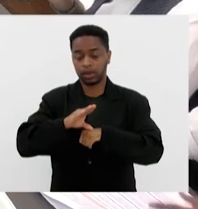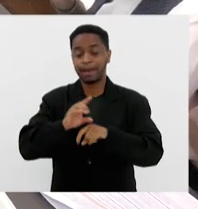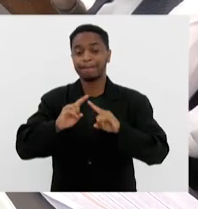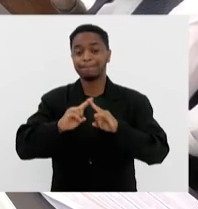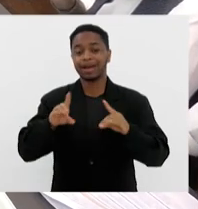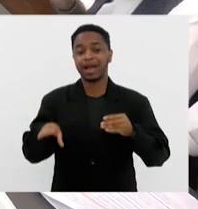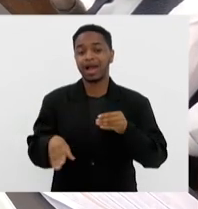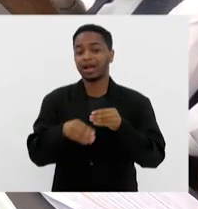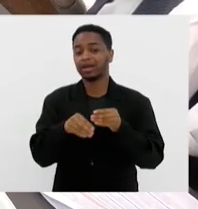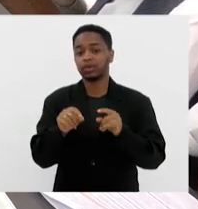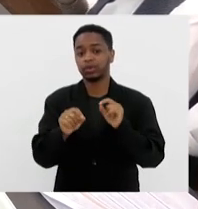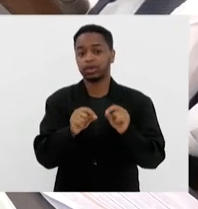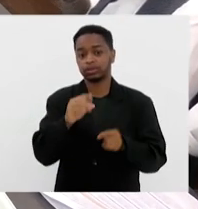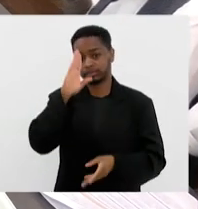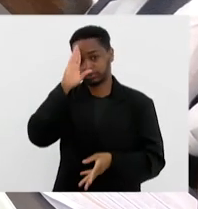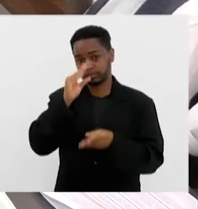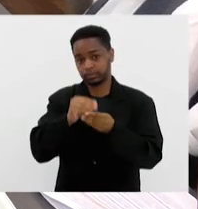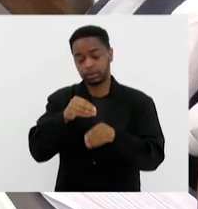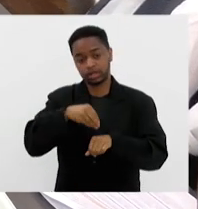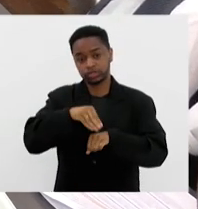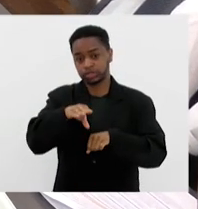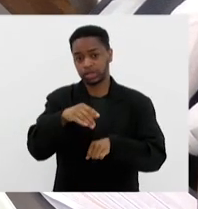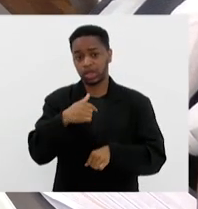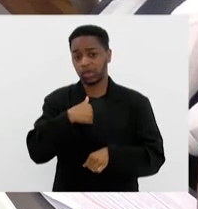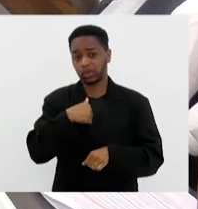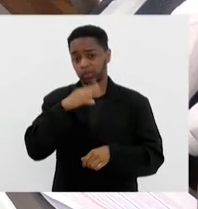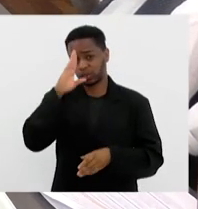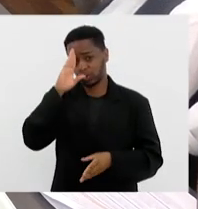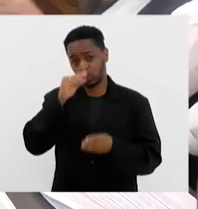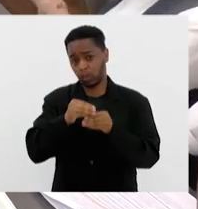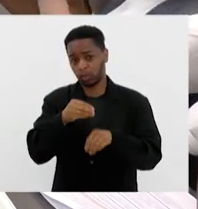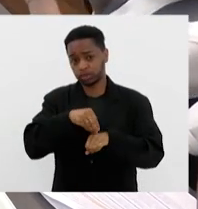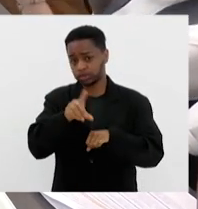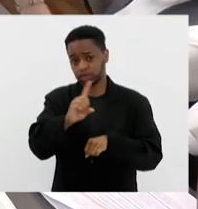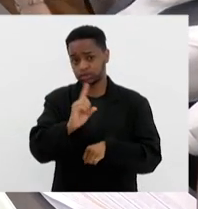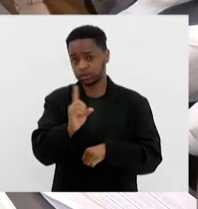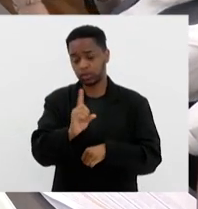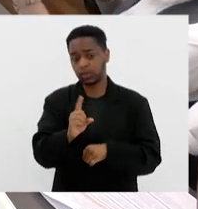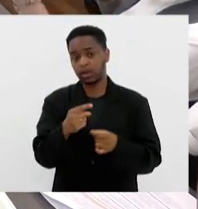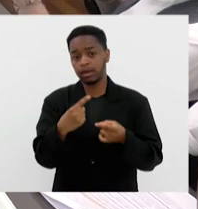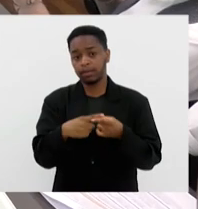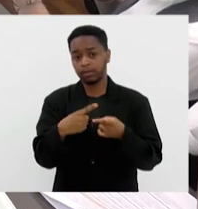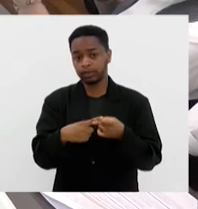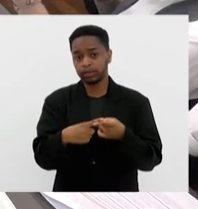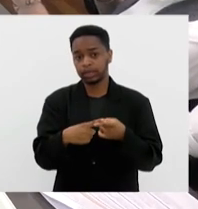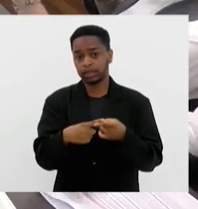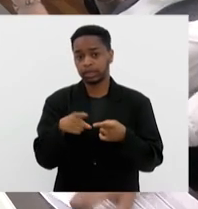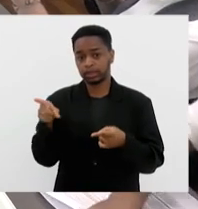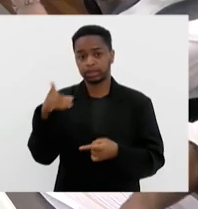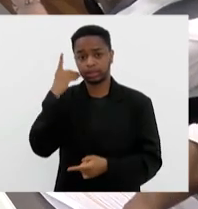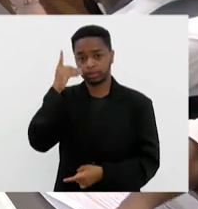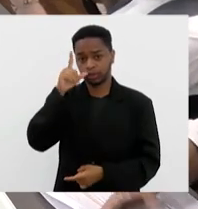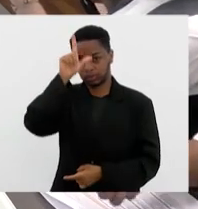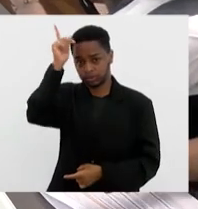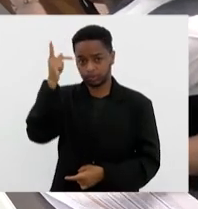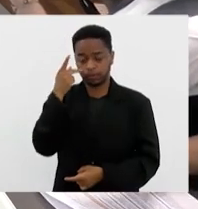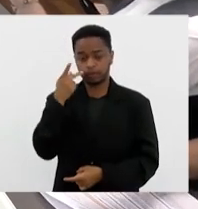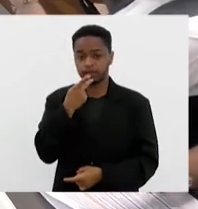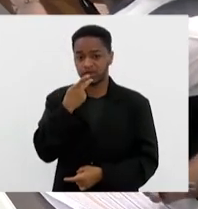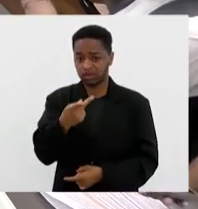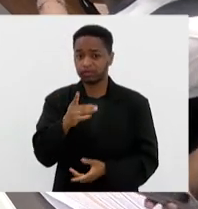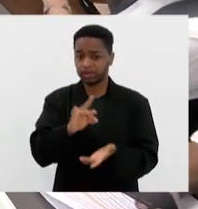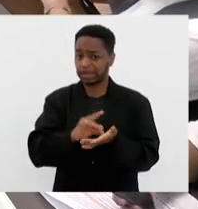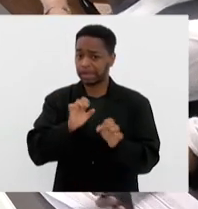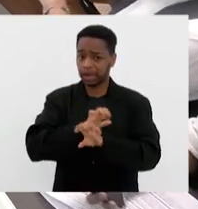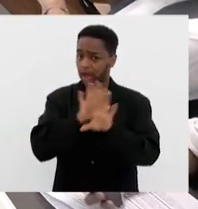acrescenta concluindo pela indicação. Eu não concluiria pela indicação, porque, em vista do que diz o deputado Luiz Paulo, é uma coisa muito